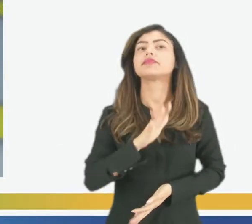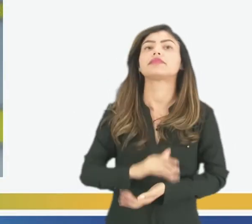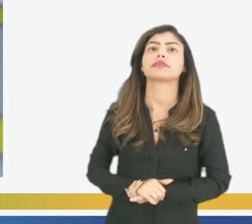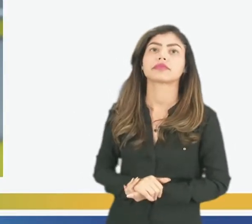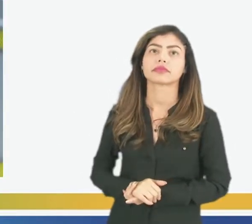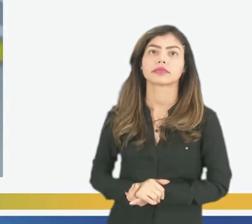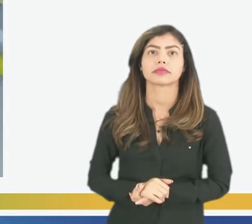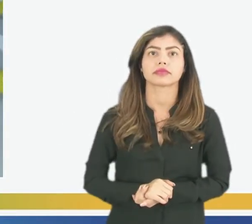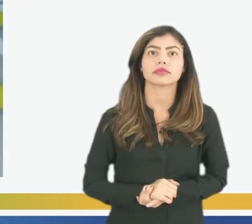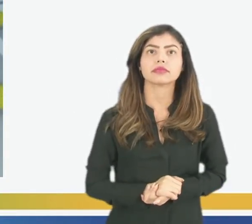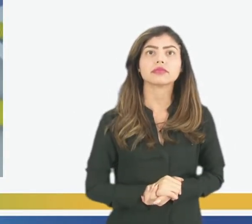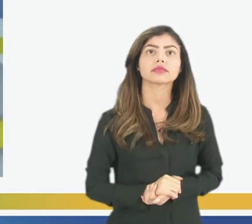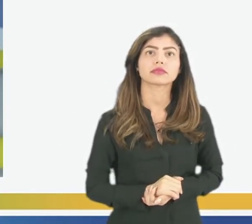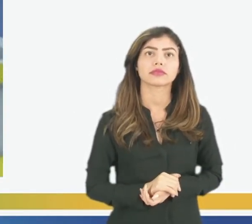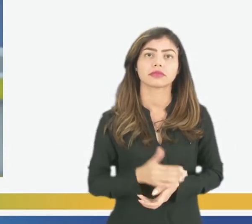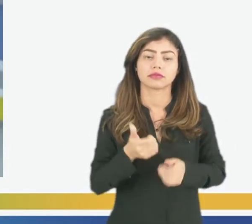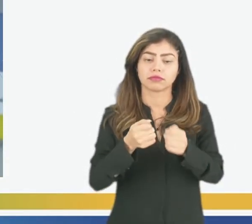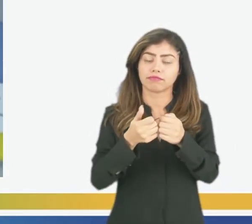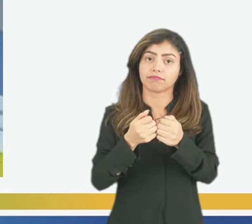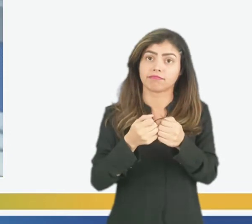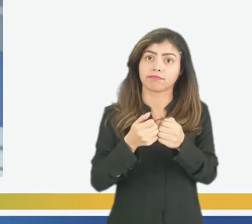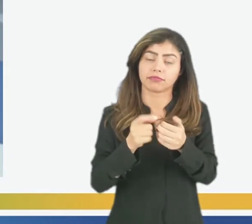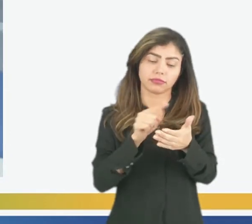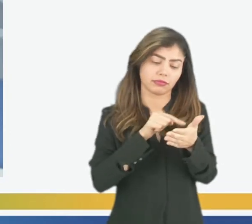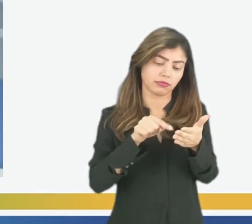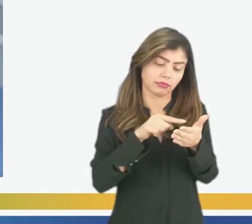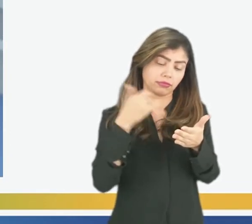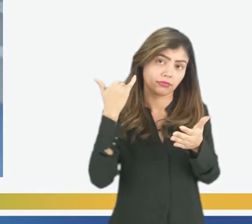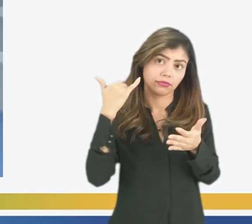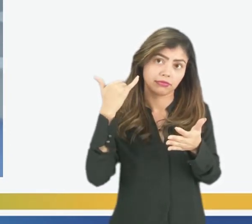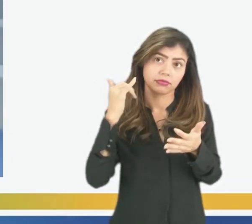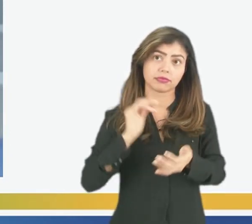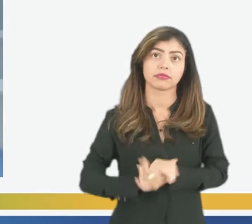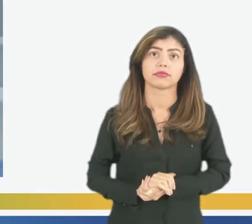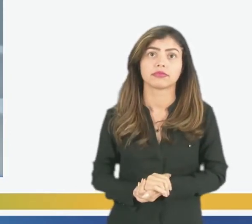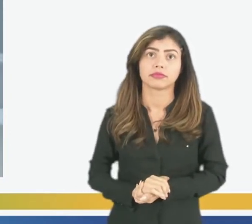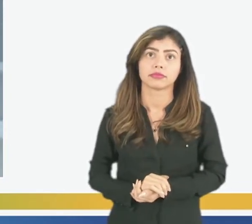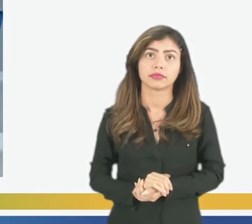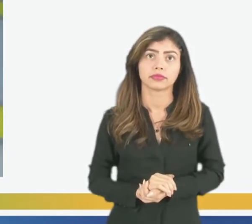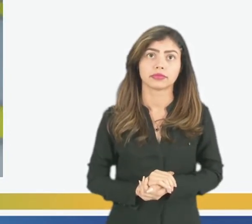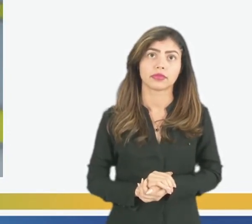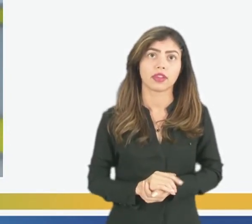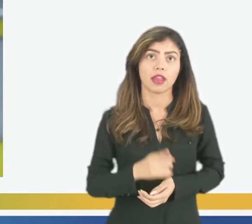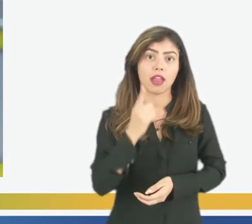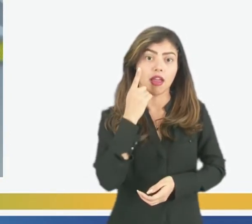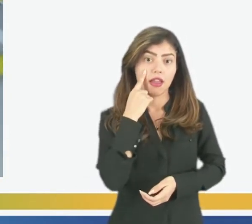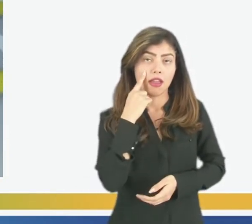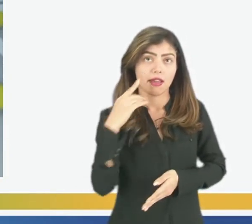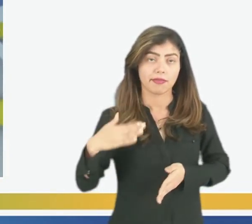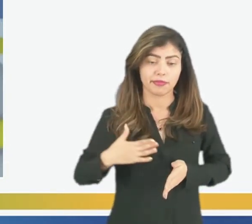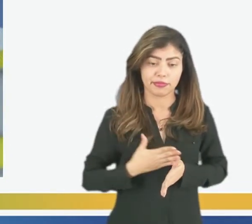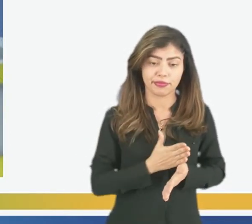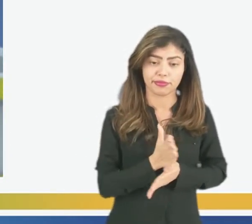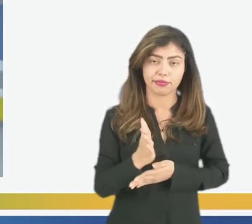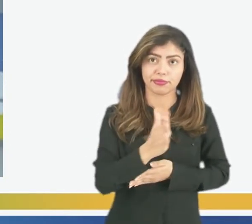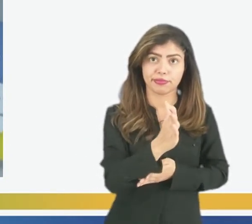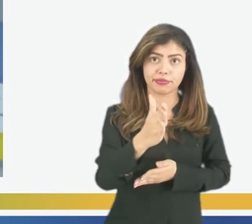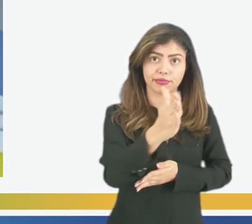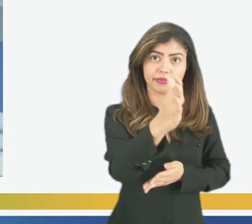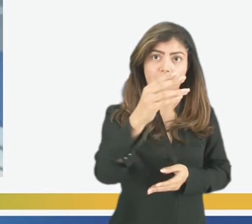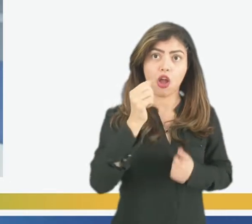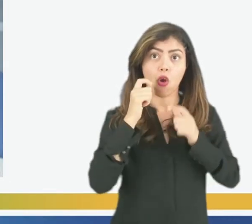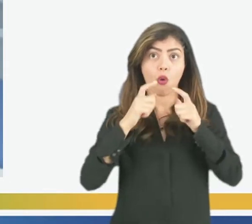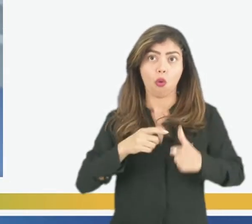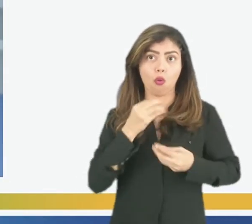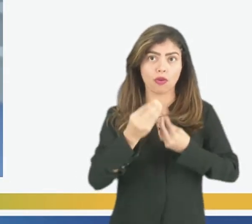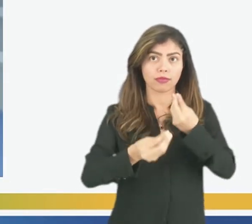né? Você coloca no seu aplicativo, no celular, e você logo tem uma coordenada de onde